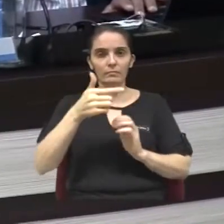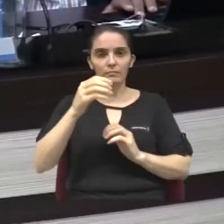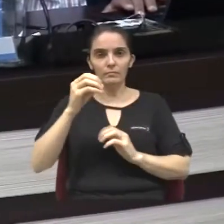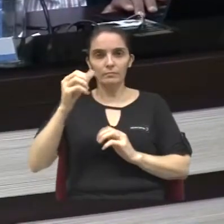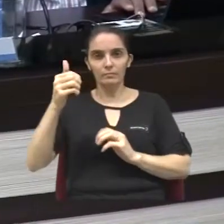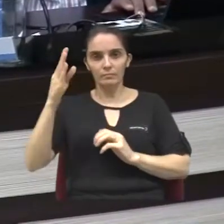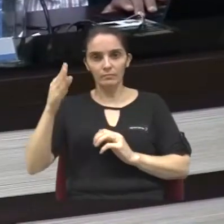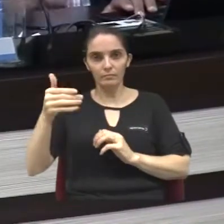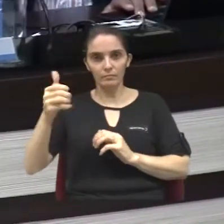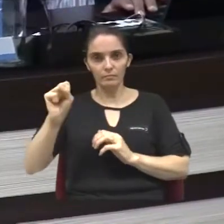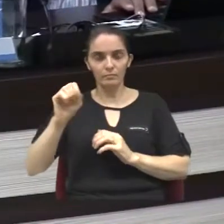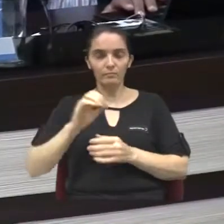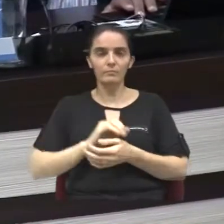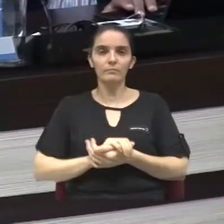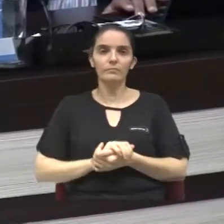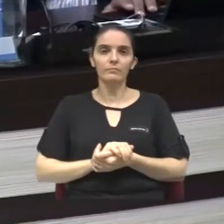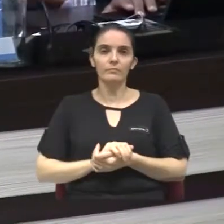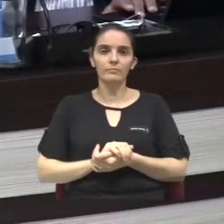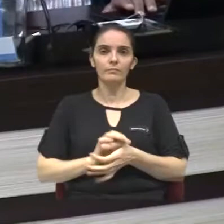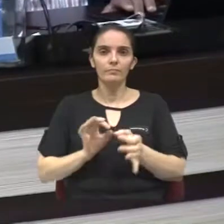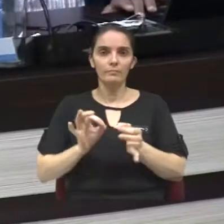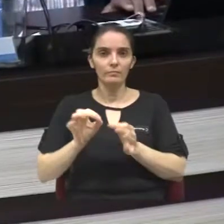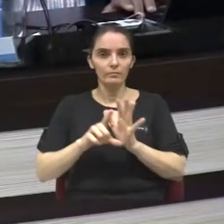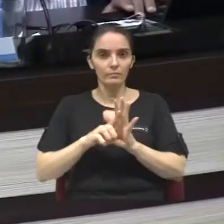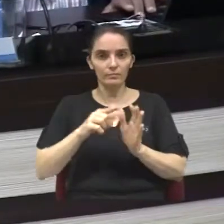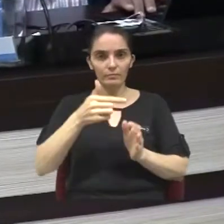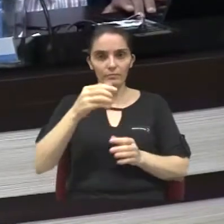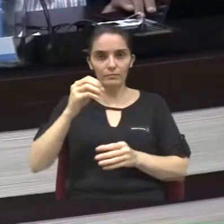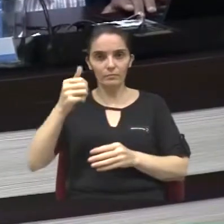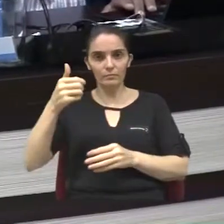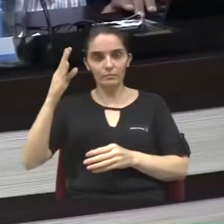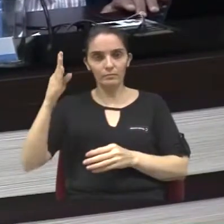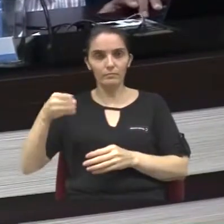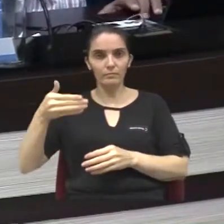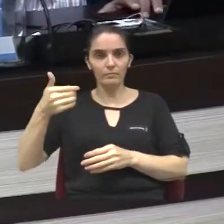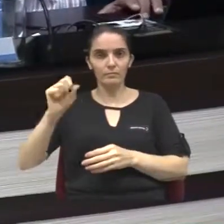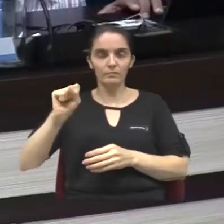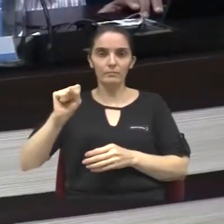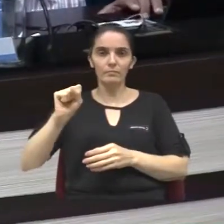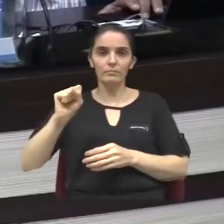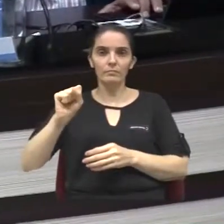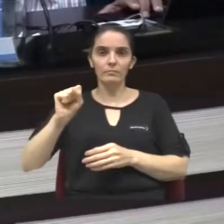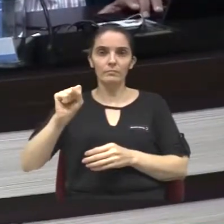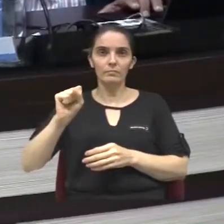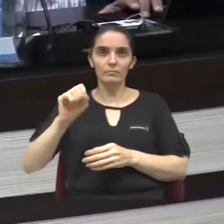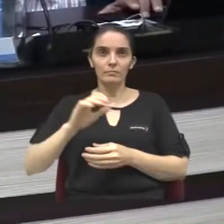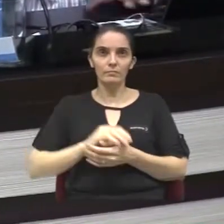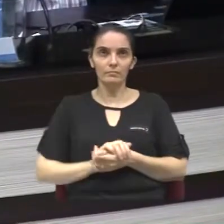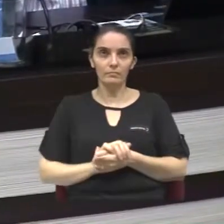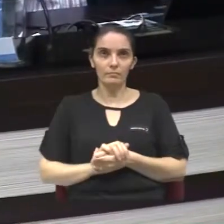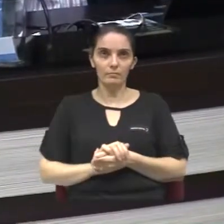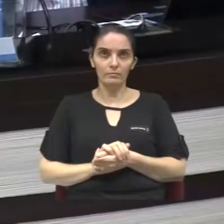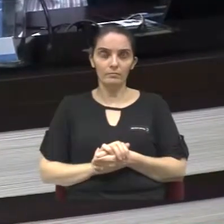101/2018. O projeto de lei número 101/18 está... Não.